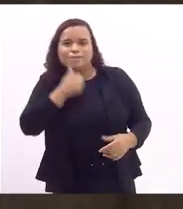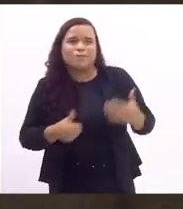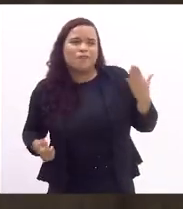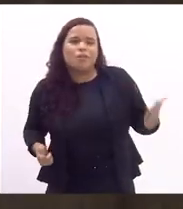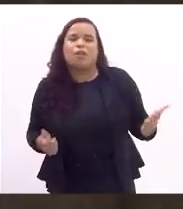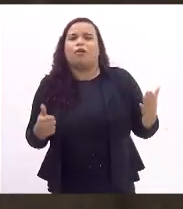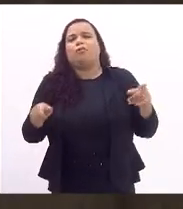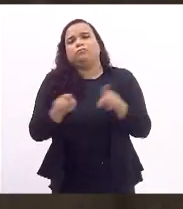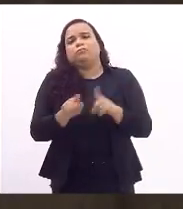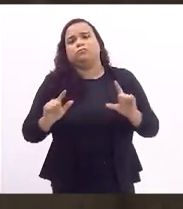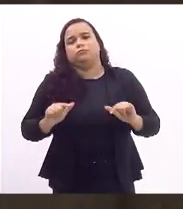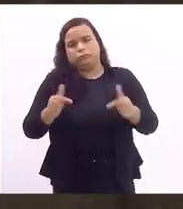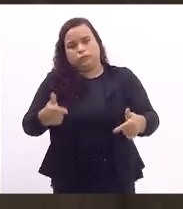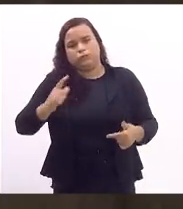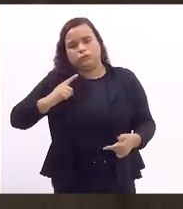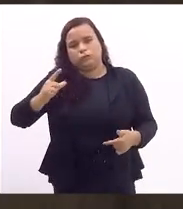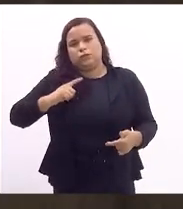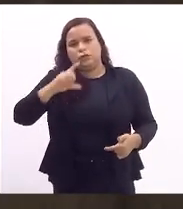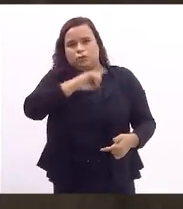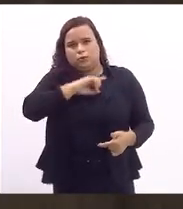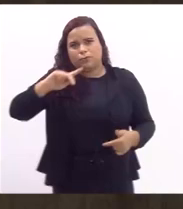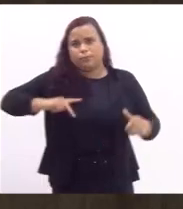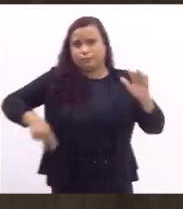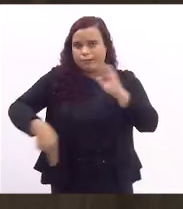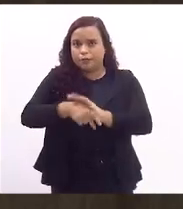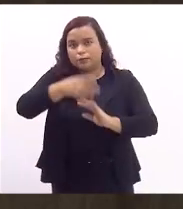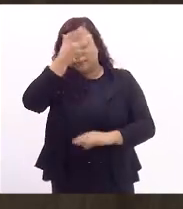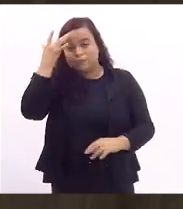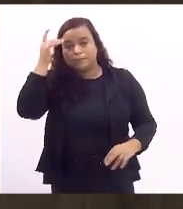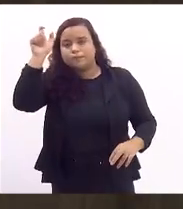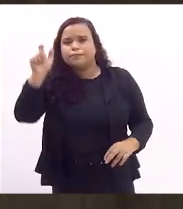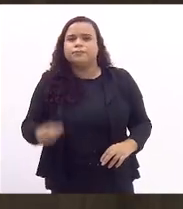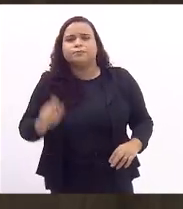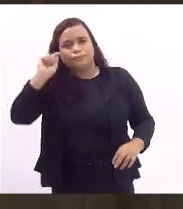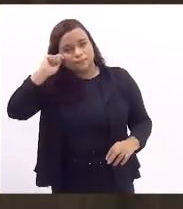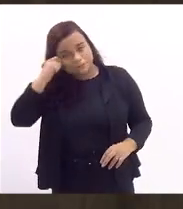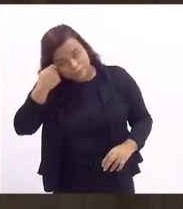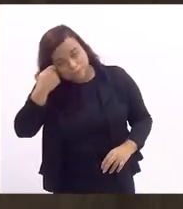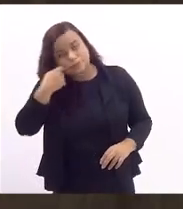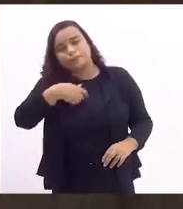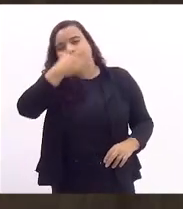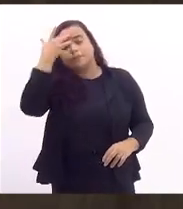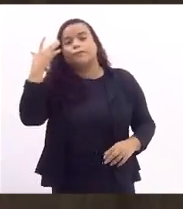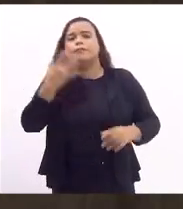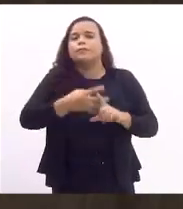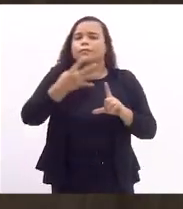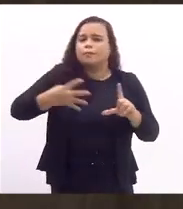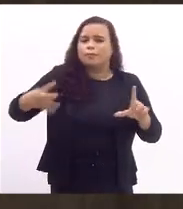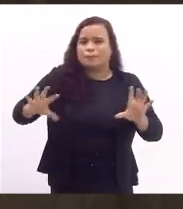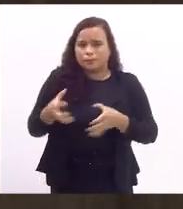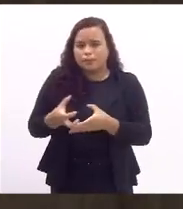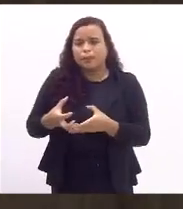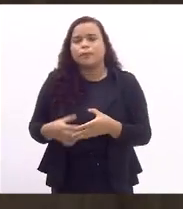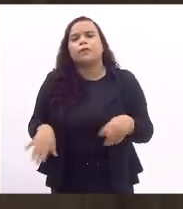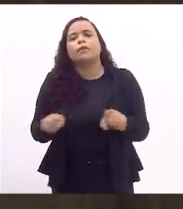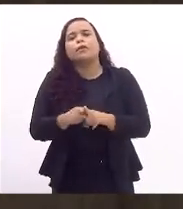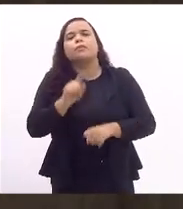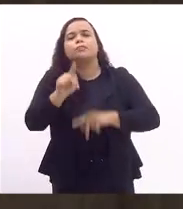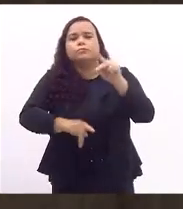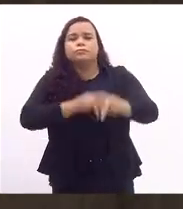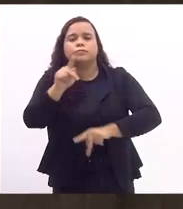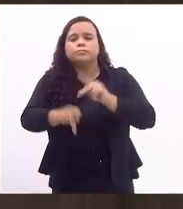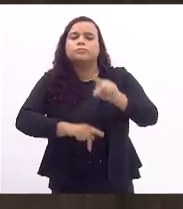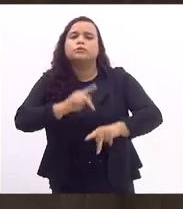mulheres feita pela defensoria das pessoas negras das pessoas LGBT e a mais que a população